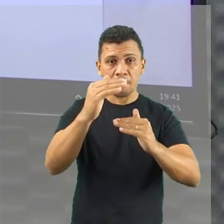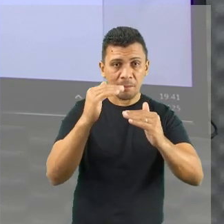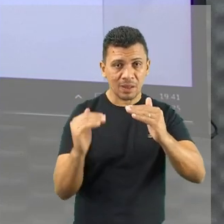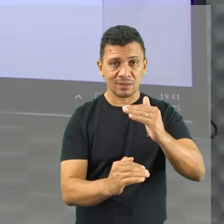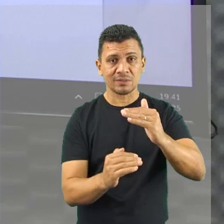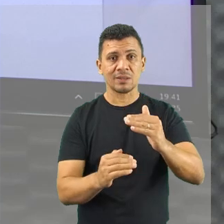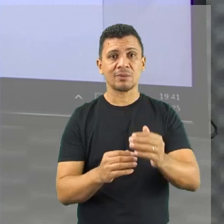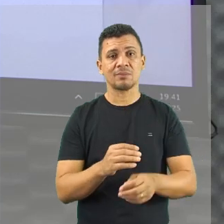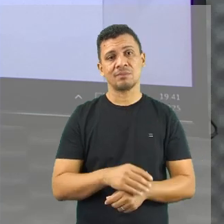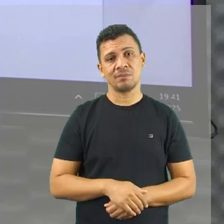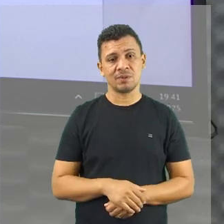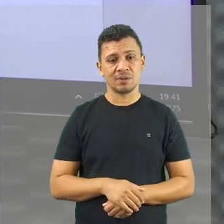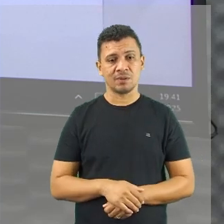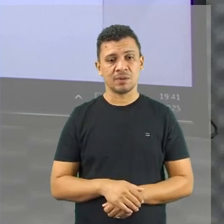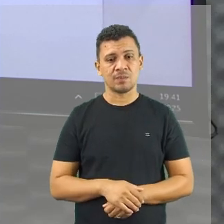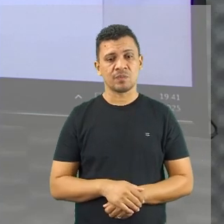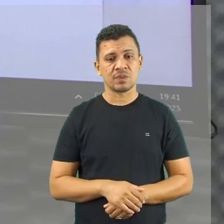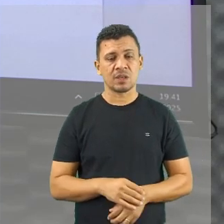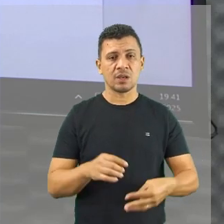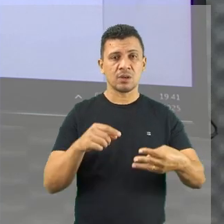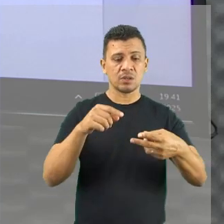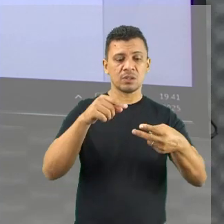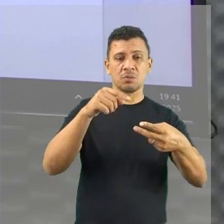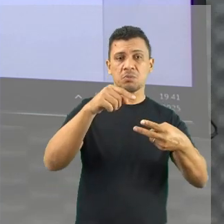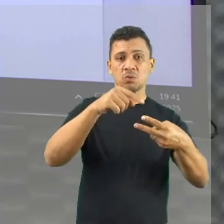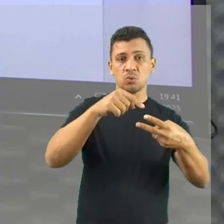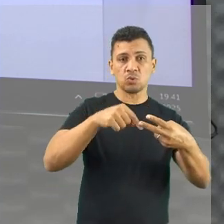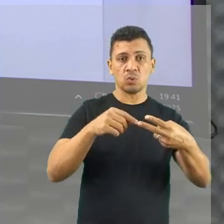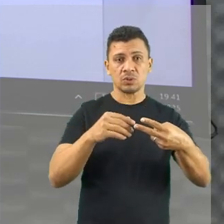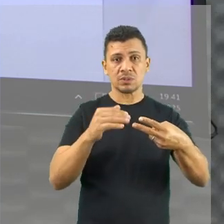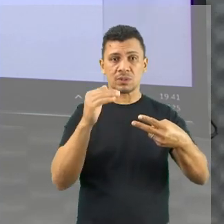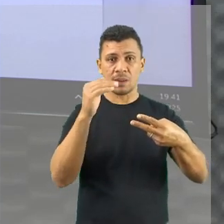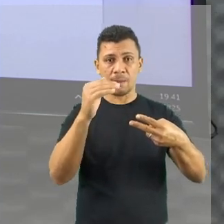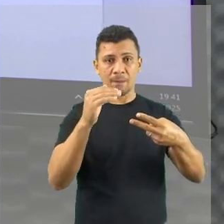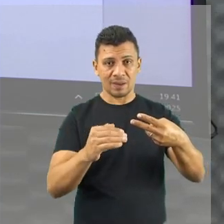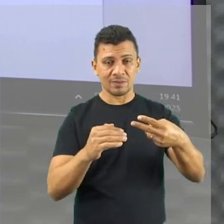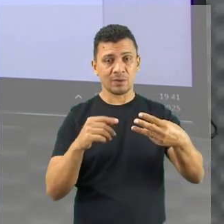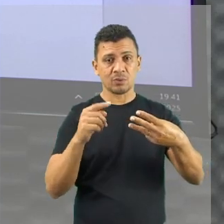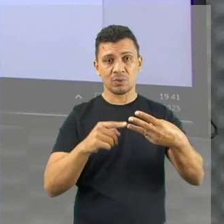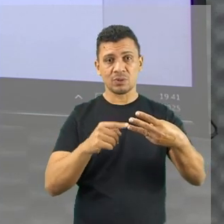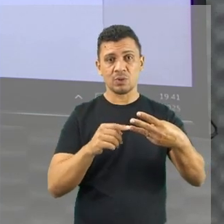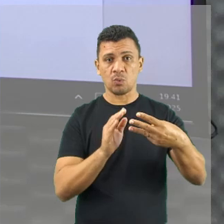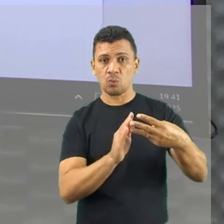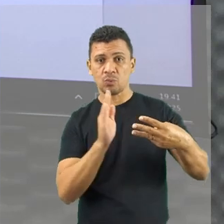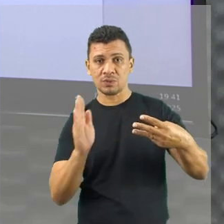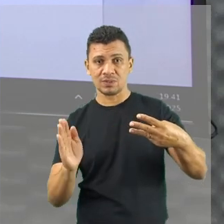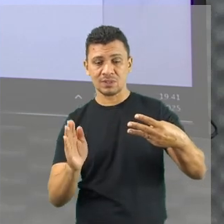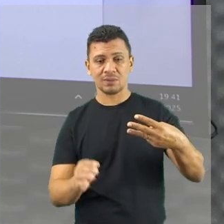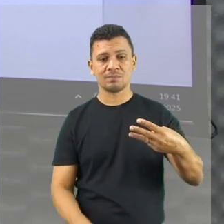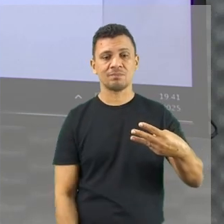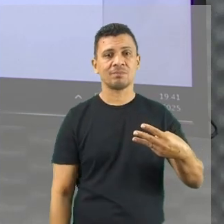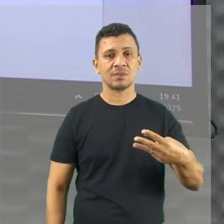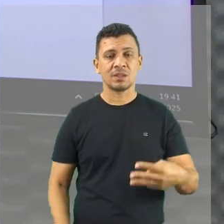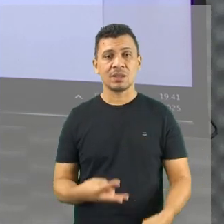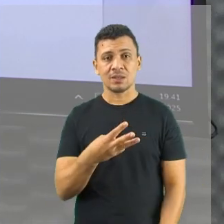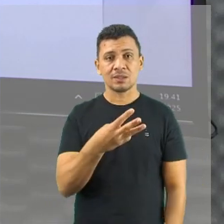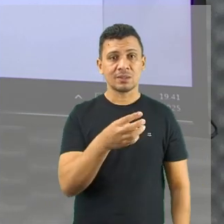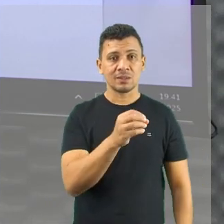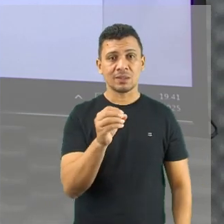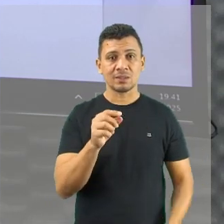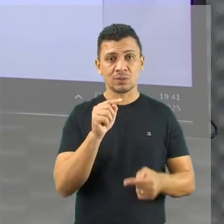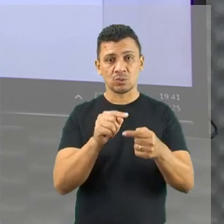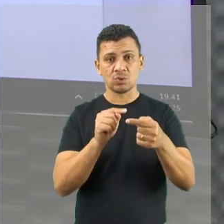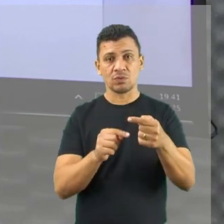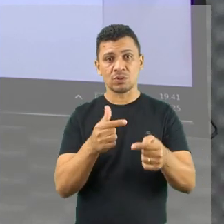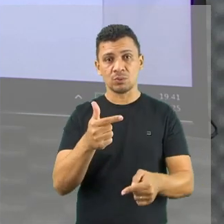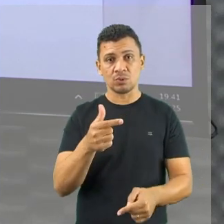paralelo. Aí eu fui logo, ó, para 2 em paralelo e 1 em série. Porque 300 por 2 dá 150, entendeu? Aí é só tu fazer a